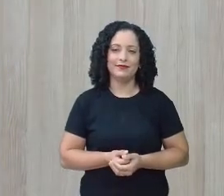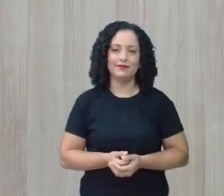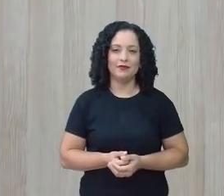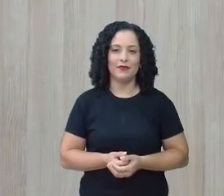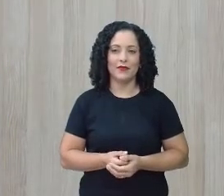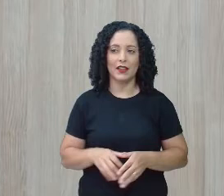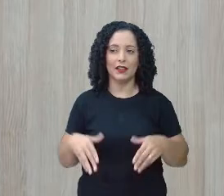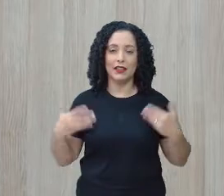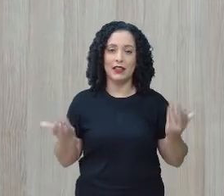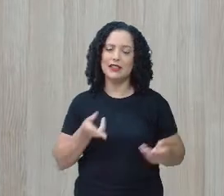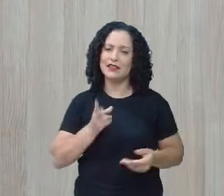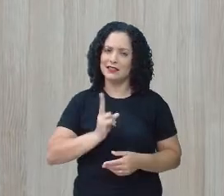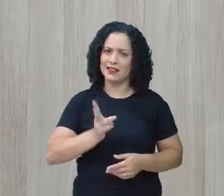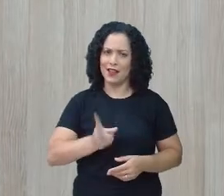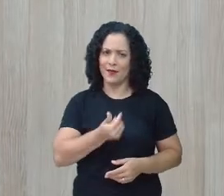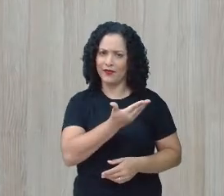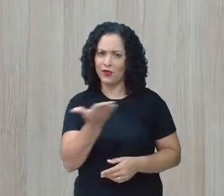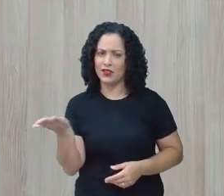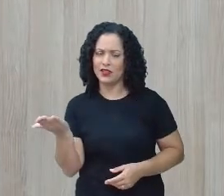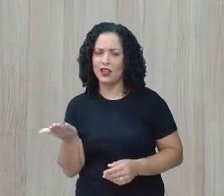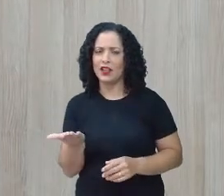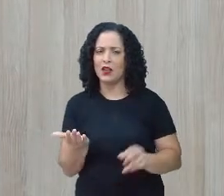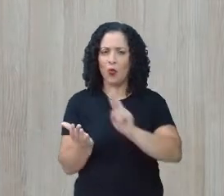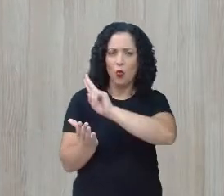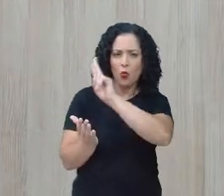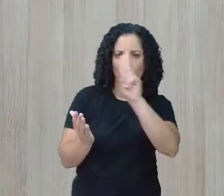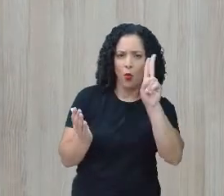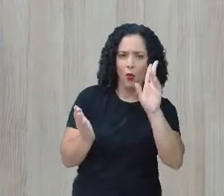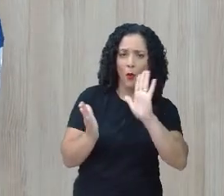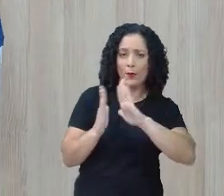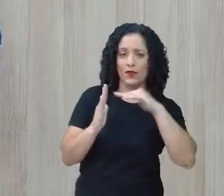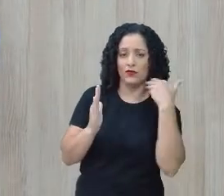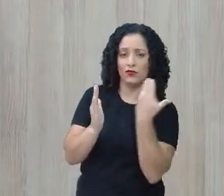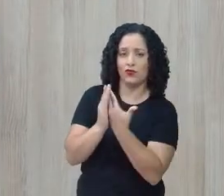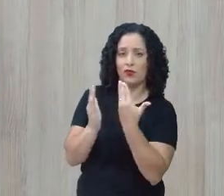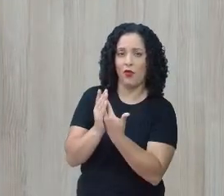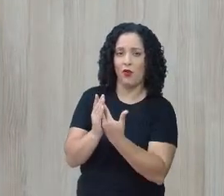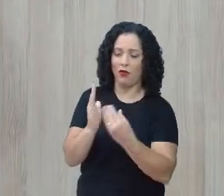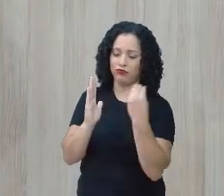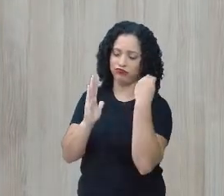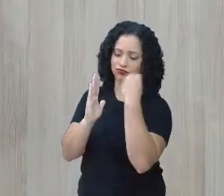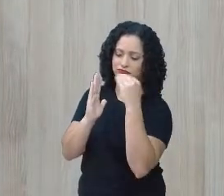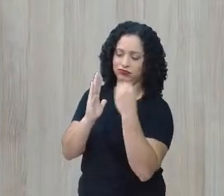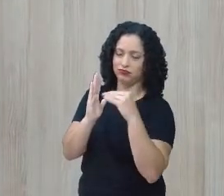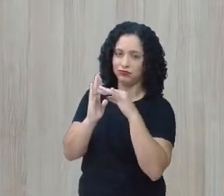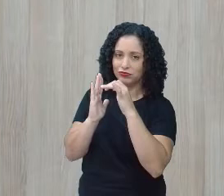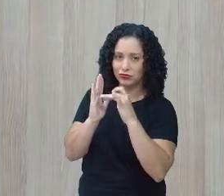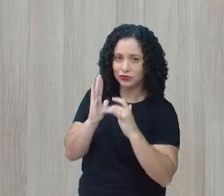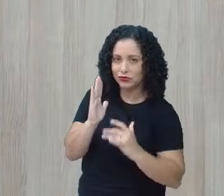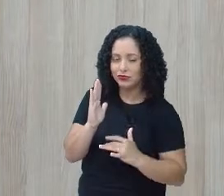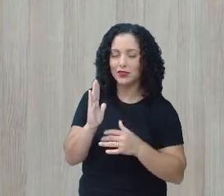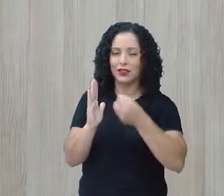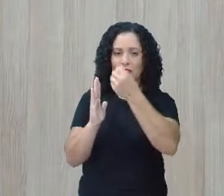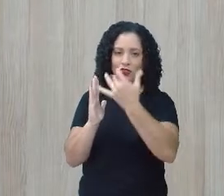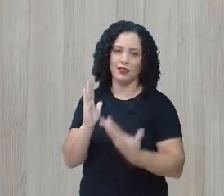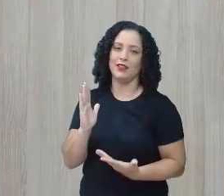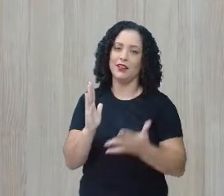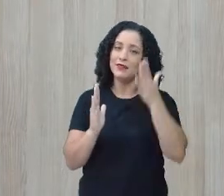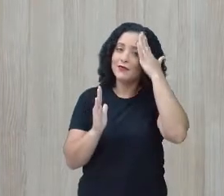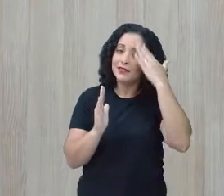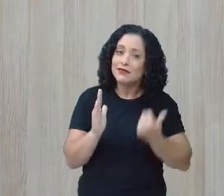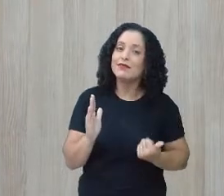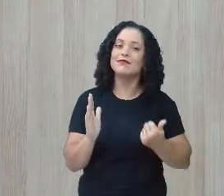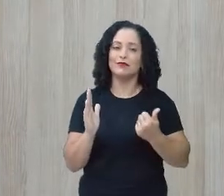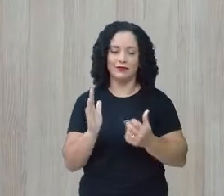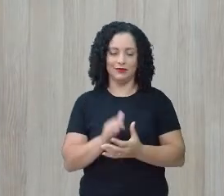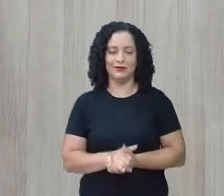ó, manda sempre aí de qual escola vocês fazem parte, né? Vocês estão aí teclando, no